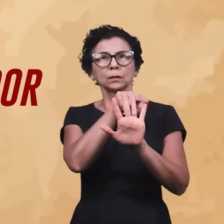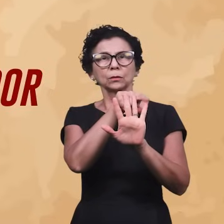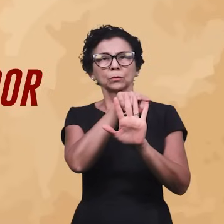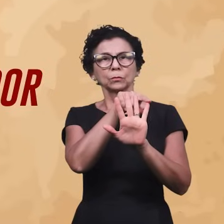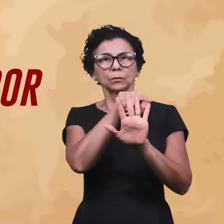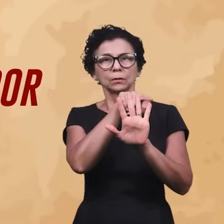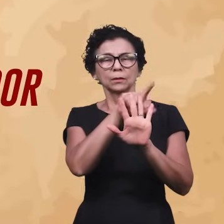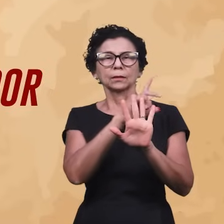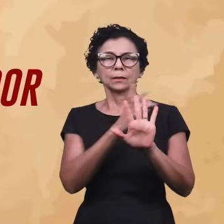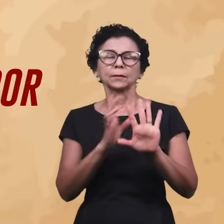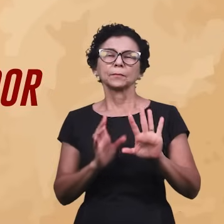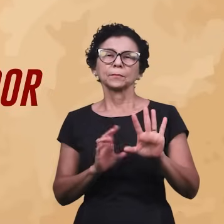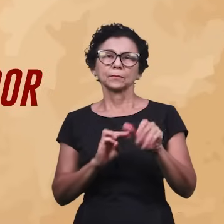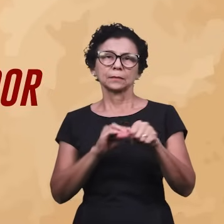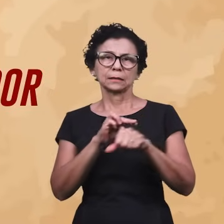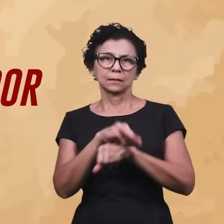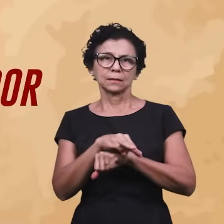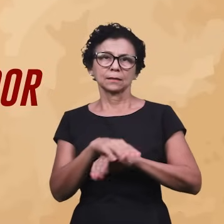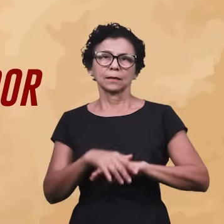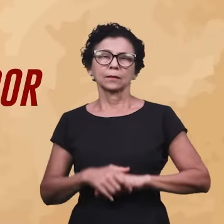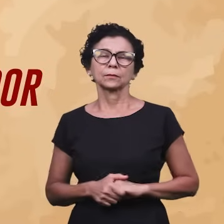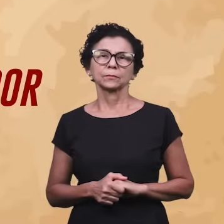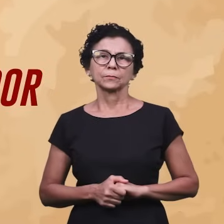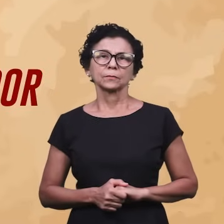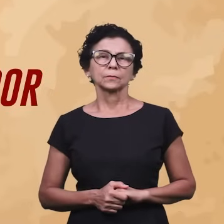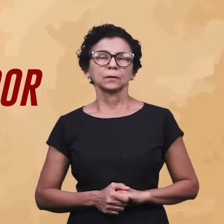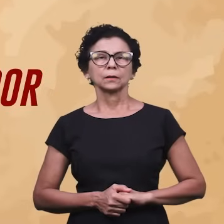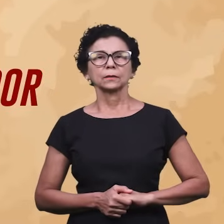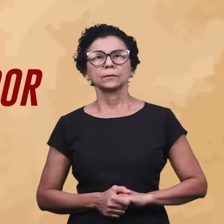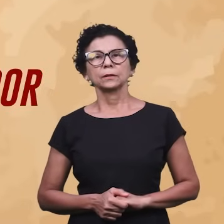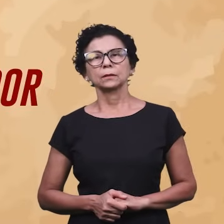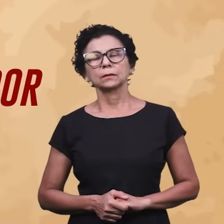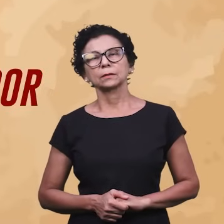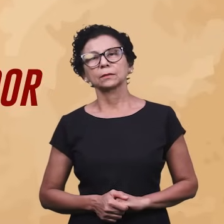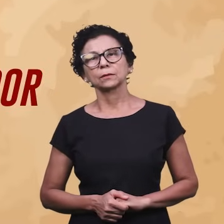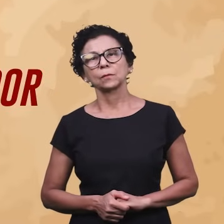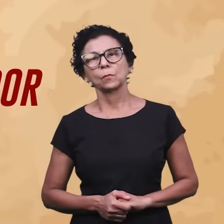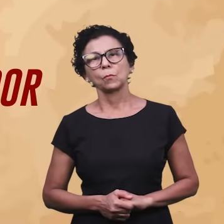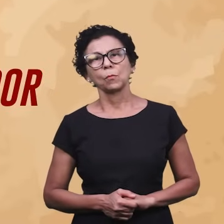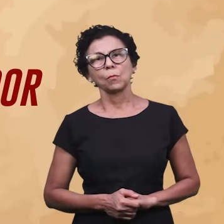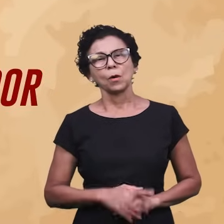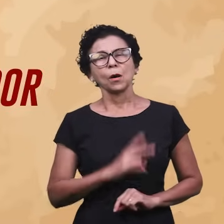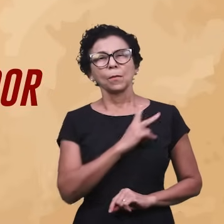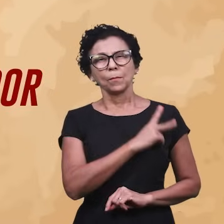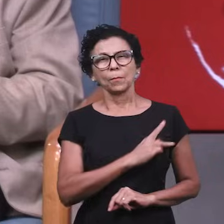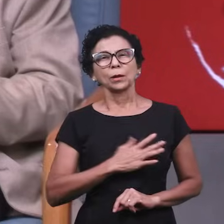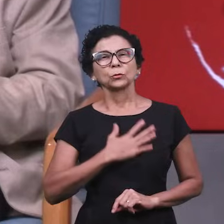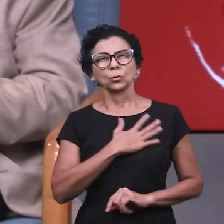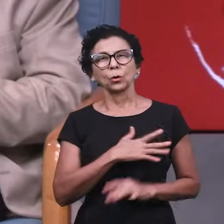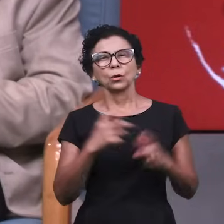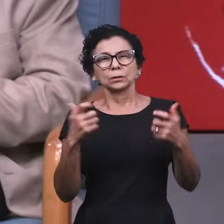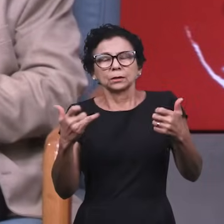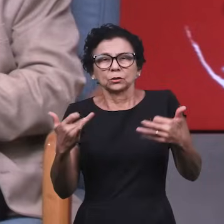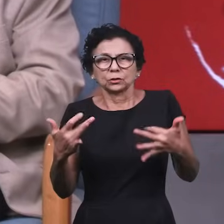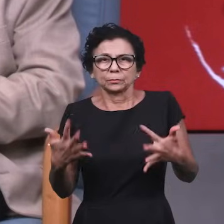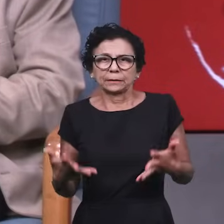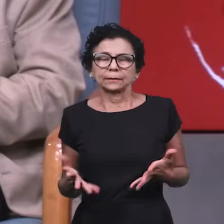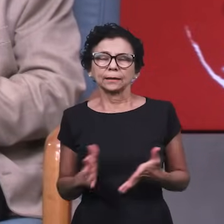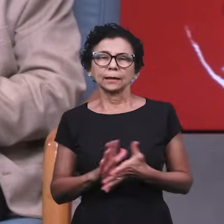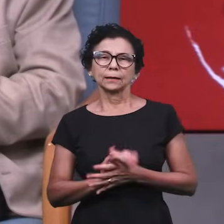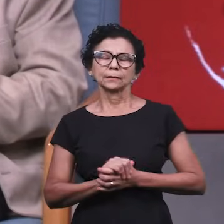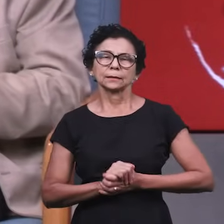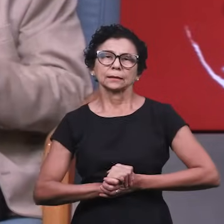A própria, dentro da anatomia, não é? E Paulo gosta de falar sobre anatomia,